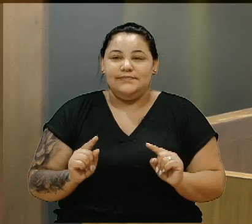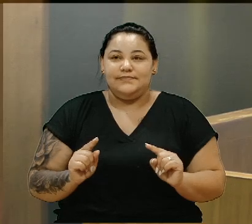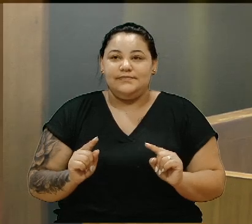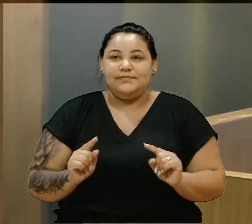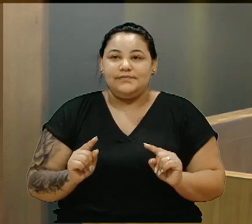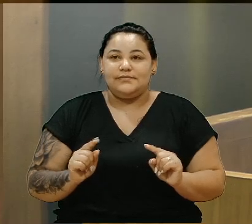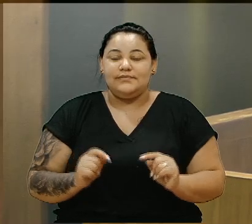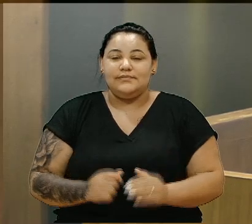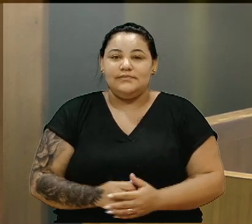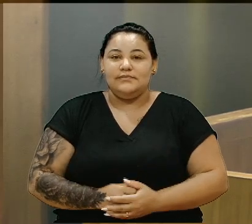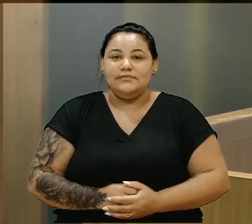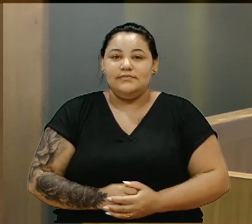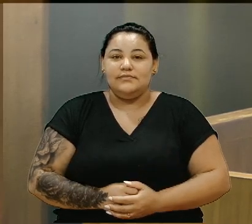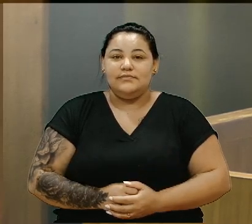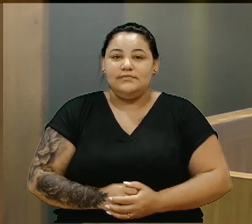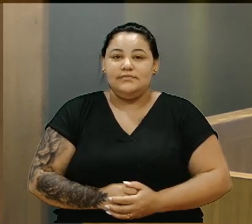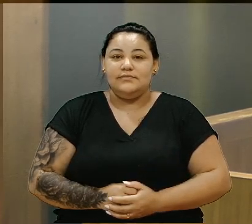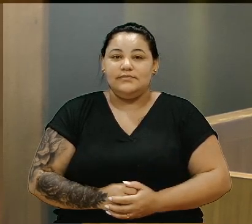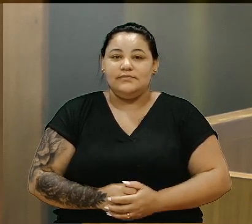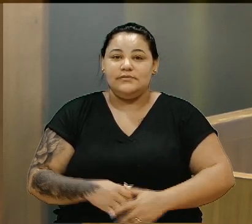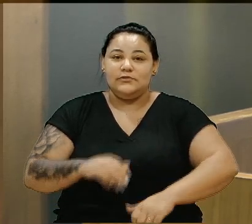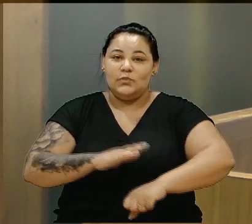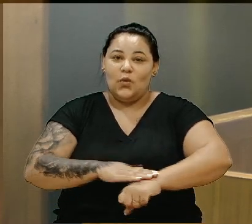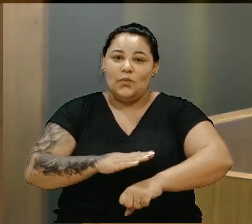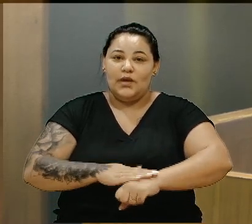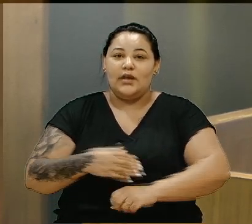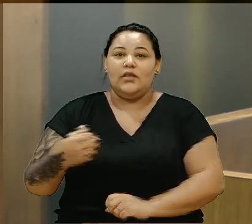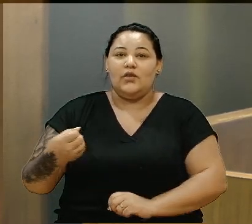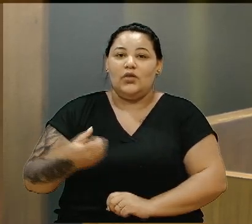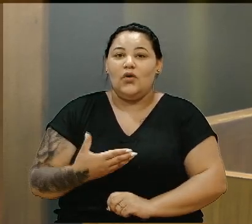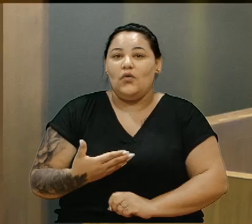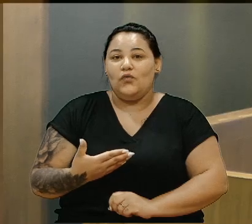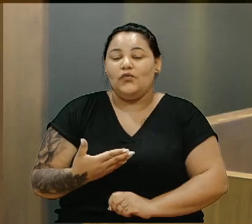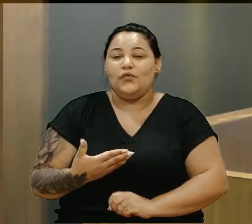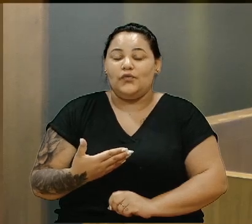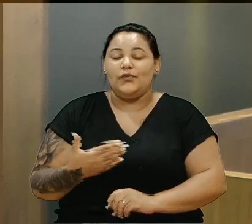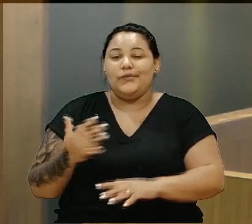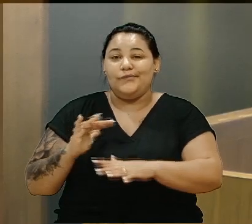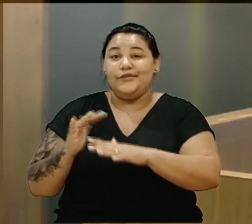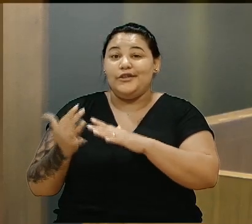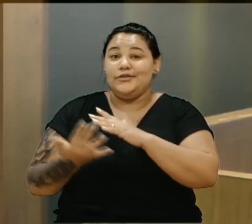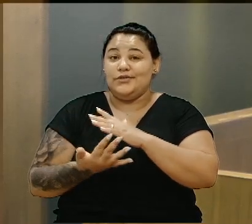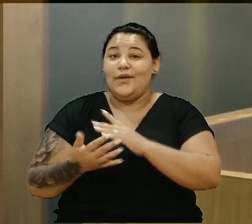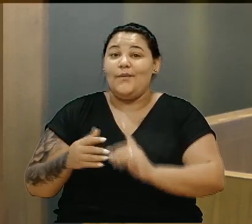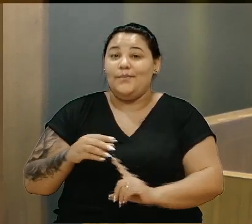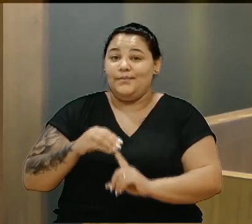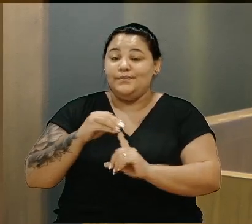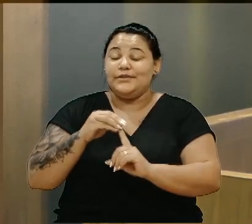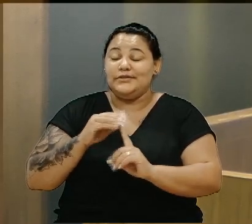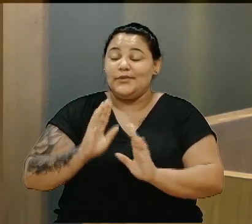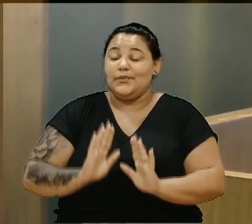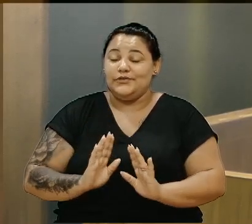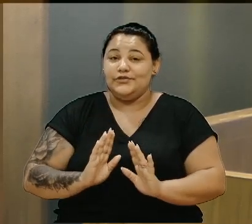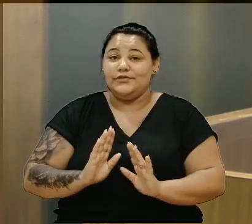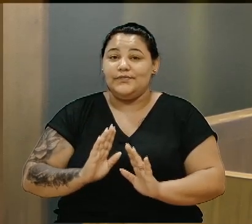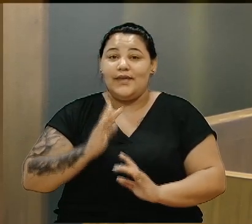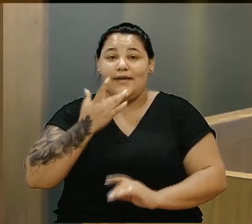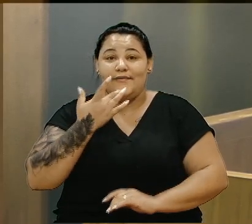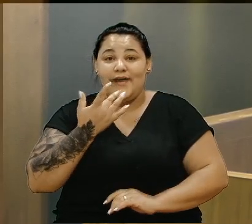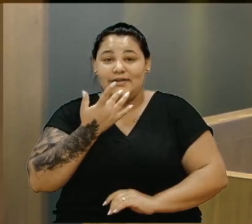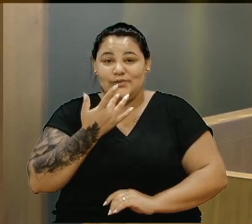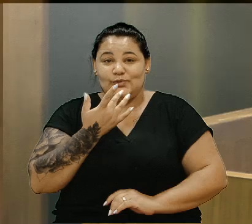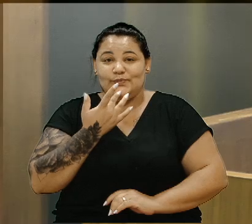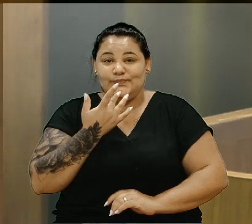nesses momentos novos, né, de redes sociais especialmente, né, é fácil, do ponto de vista de